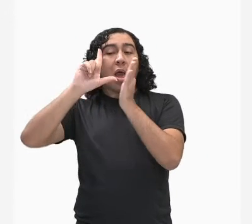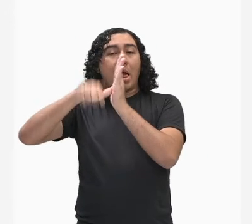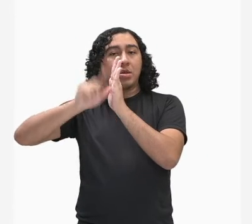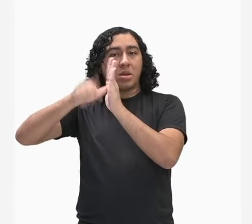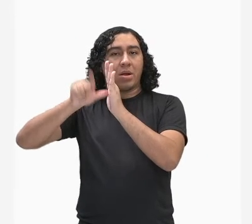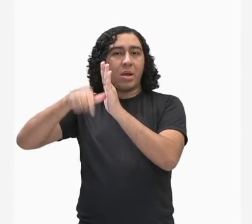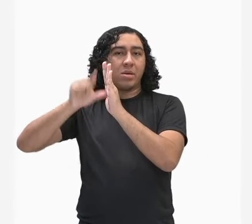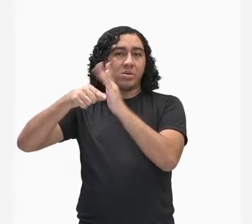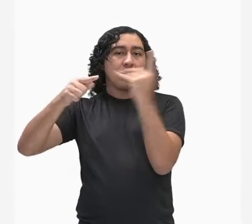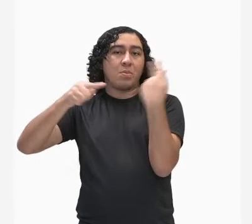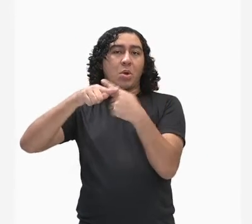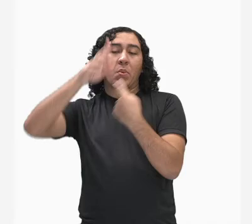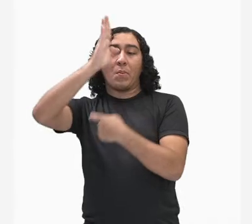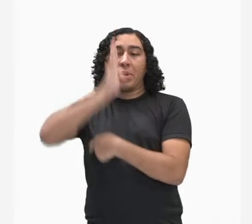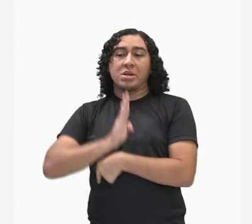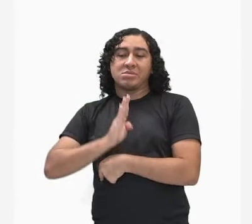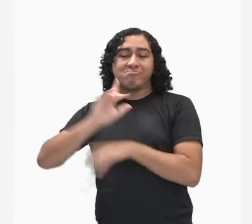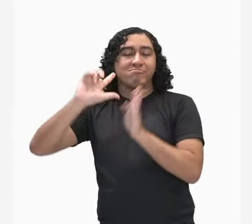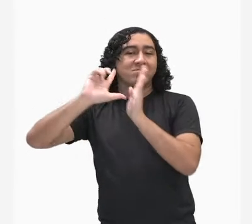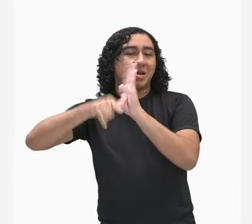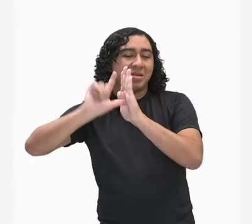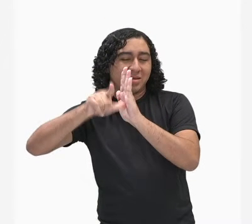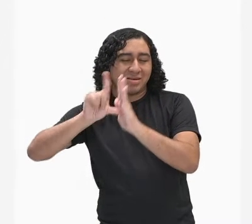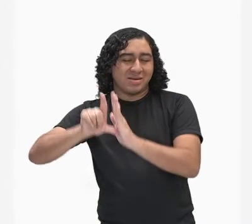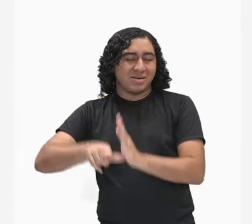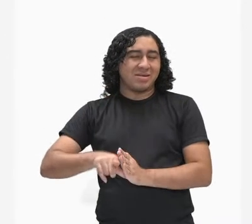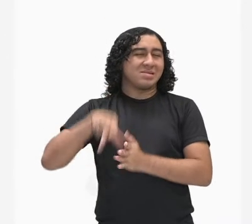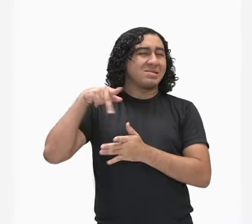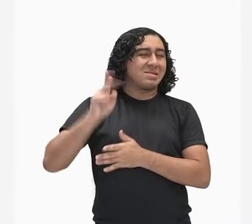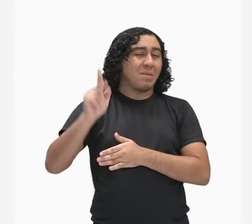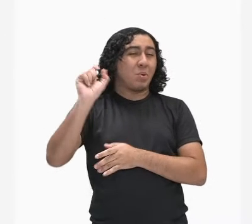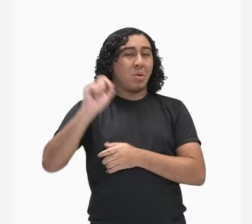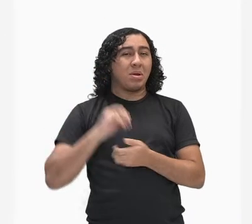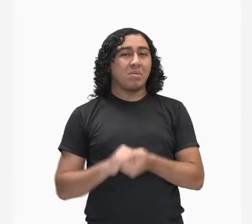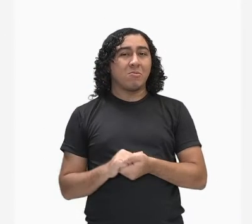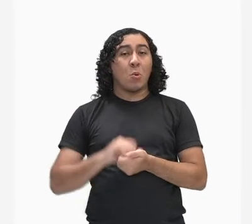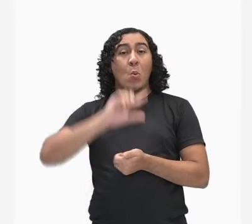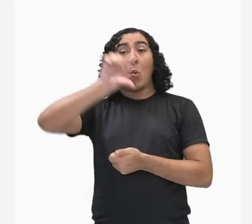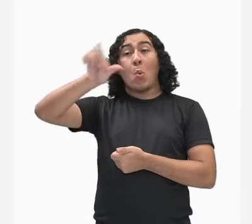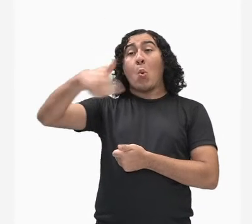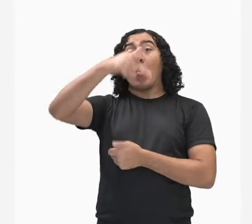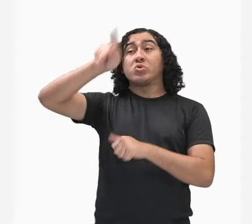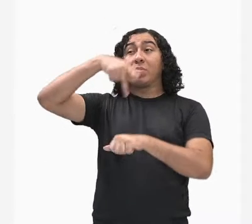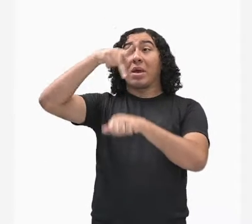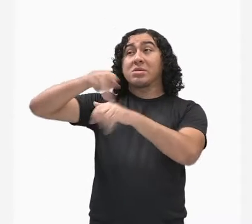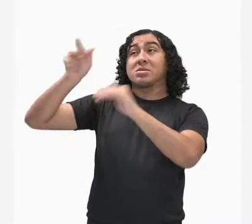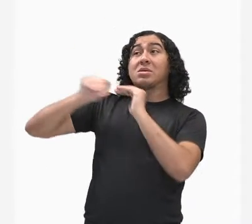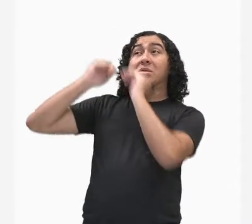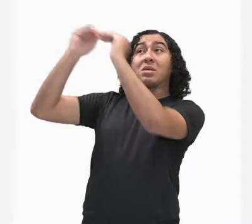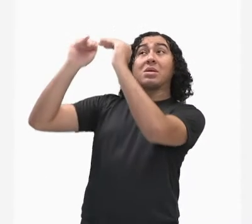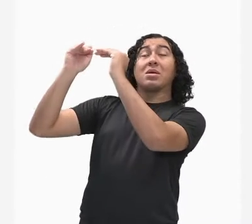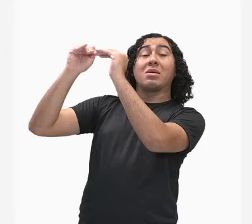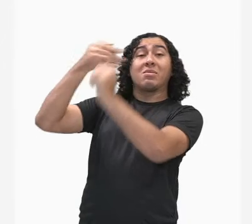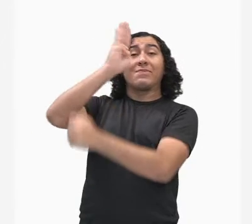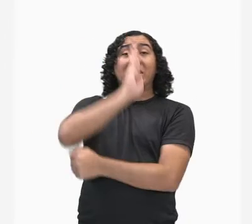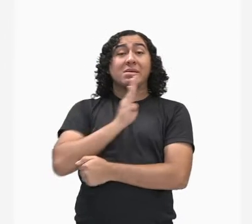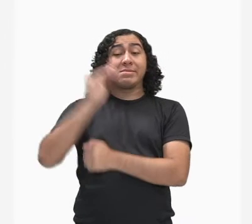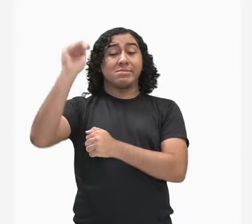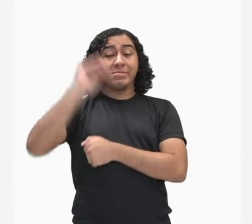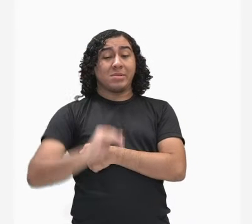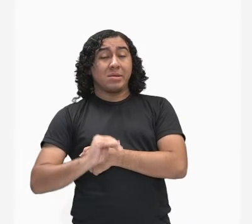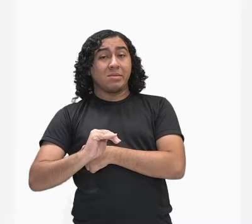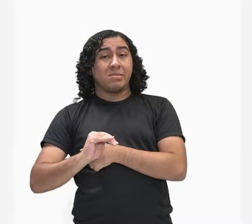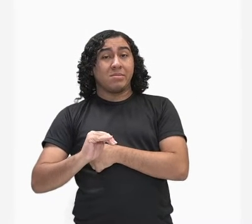levar o Brasil para sempre estar se retardando no processo de desenvolvimento.